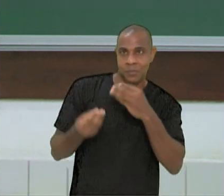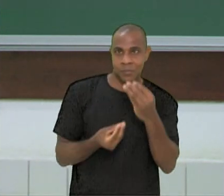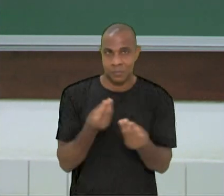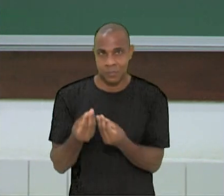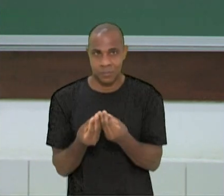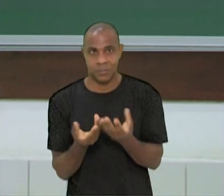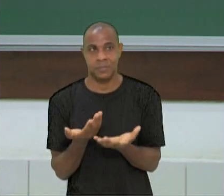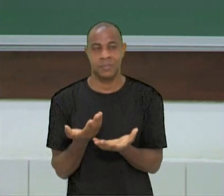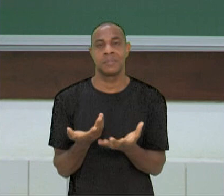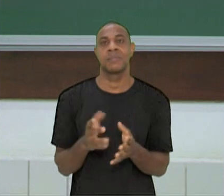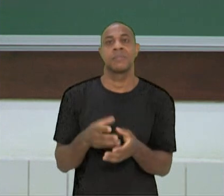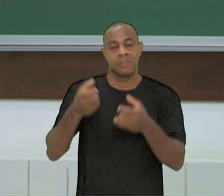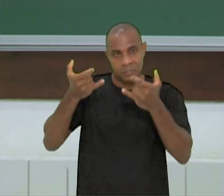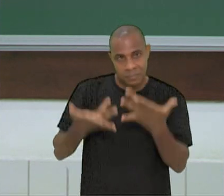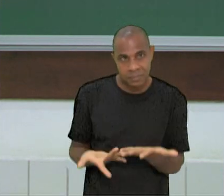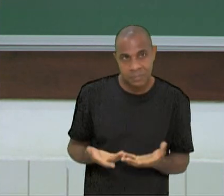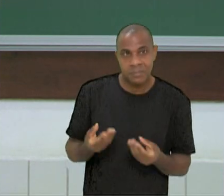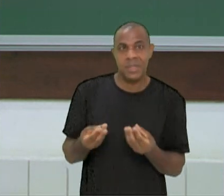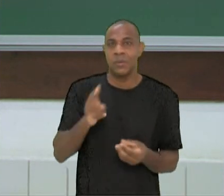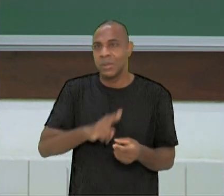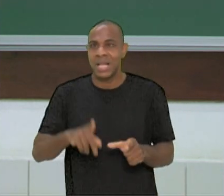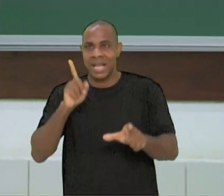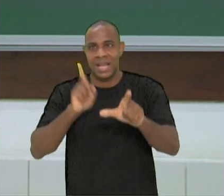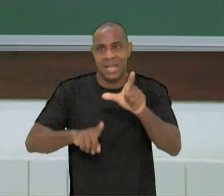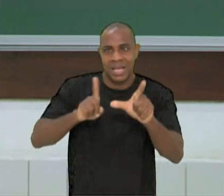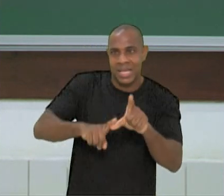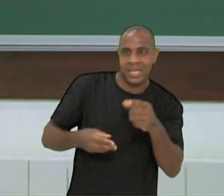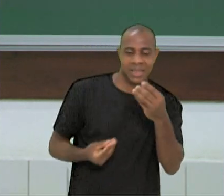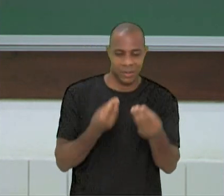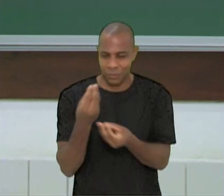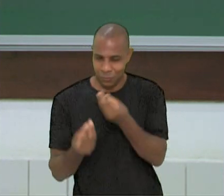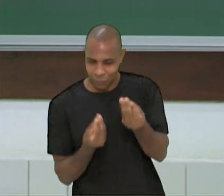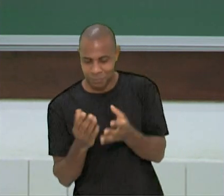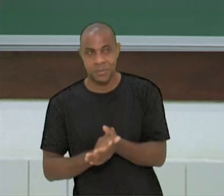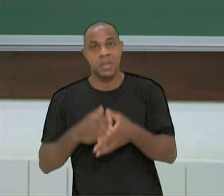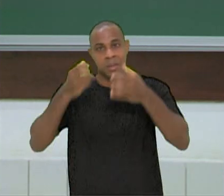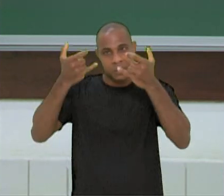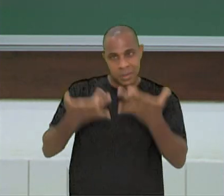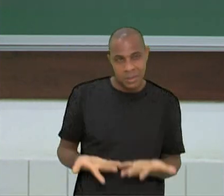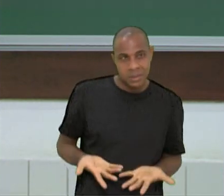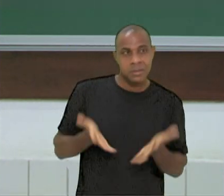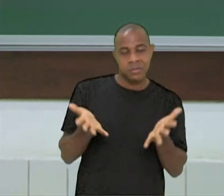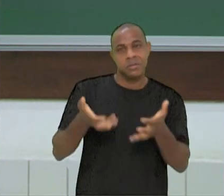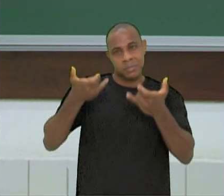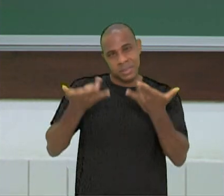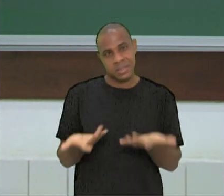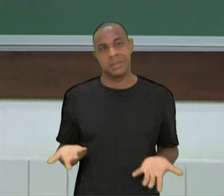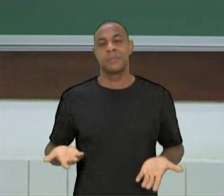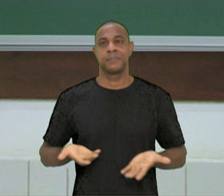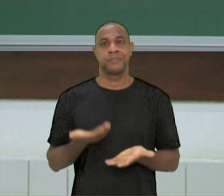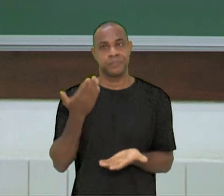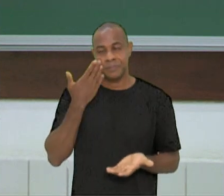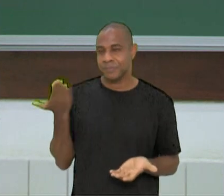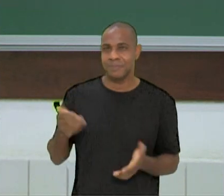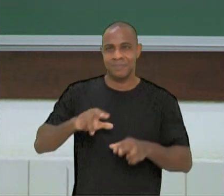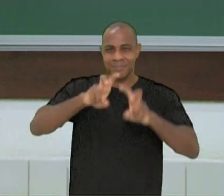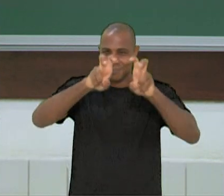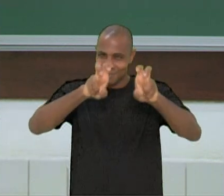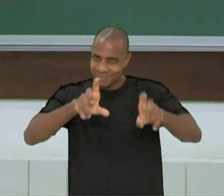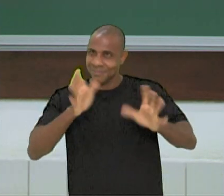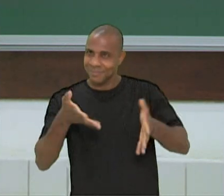nós falamos de expressões algébricas, nós falamos de polinômios, nós falamos de monômios, e agora a gente volta,